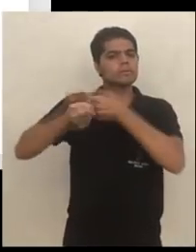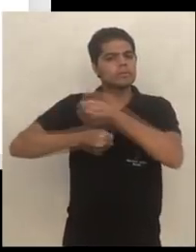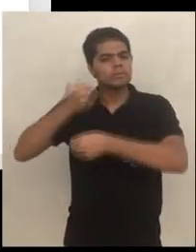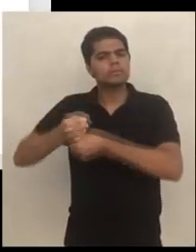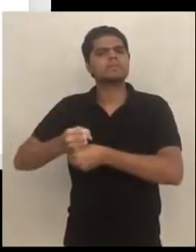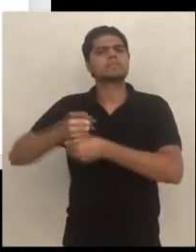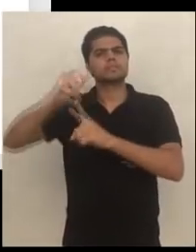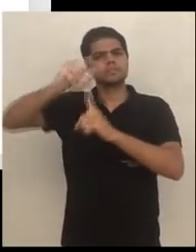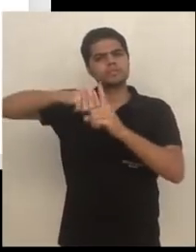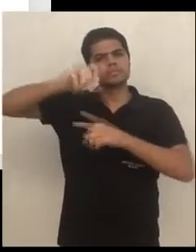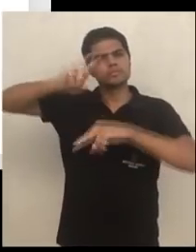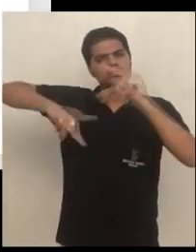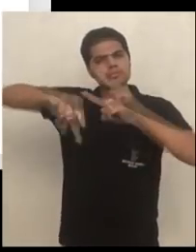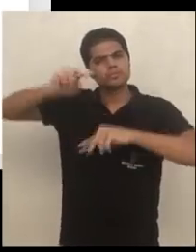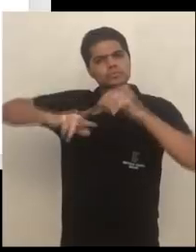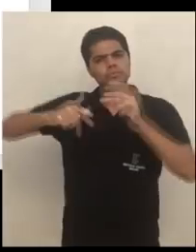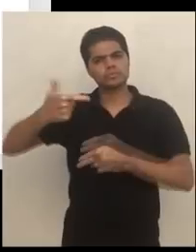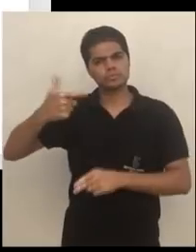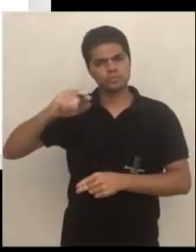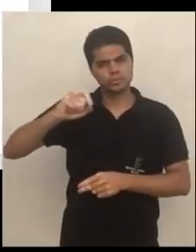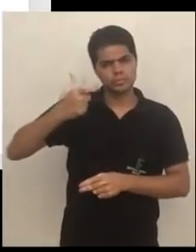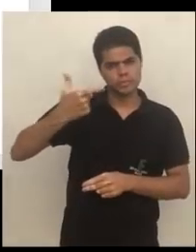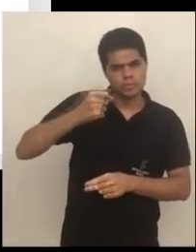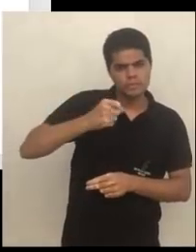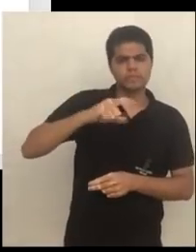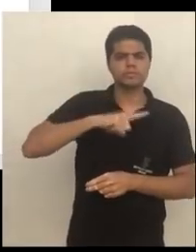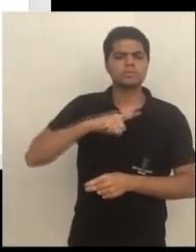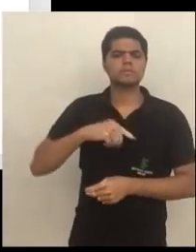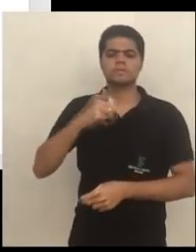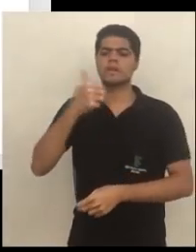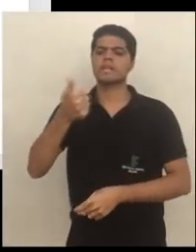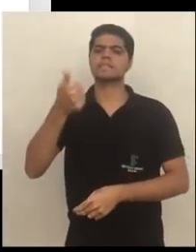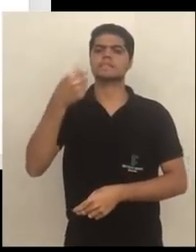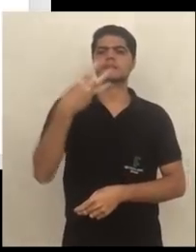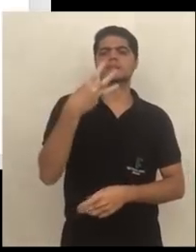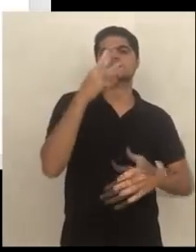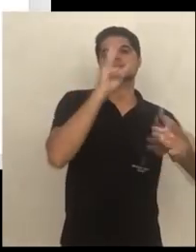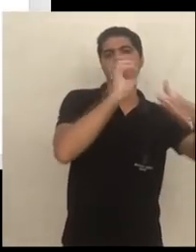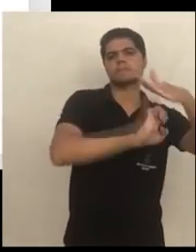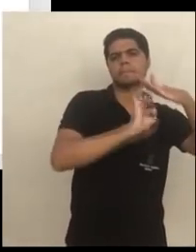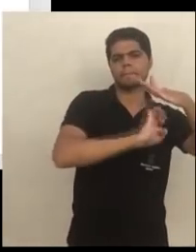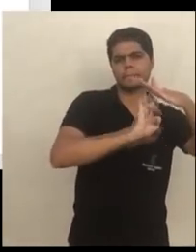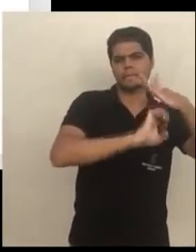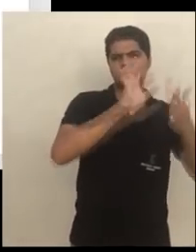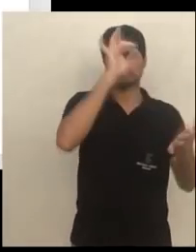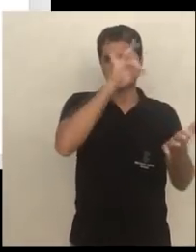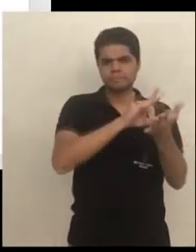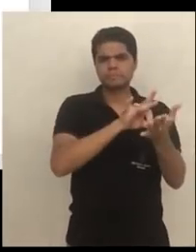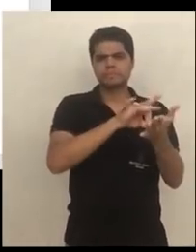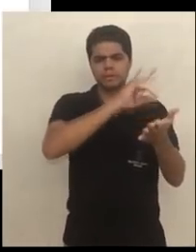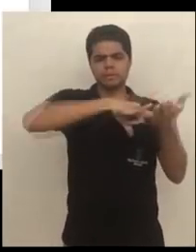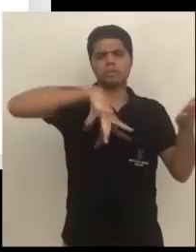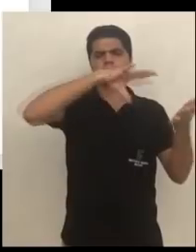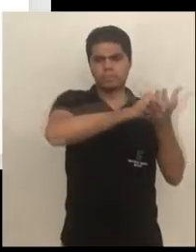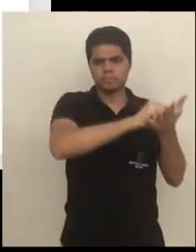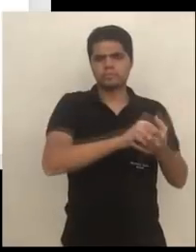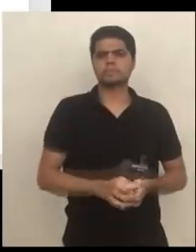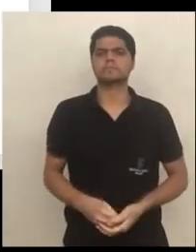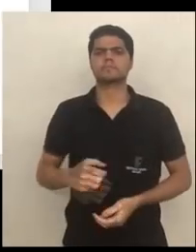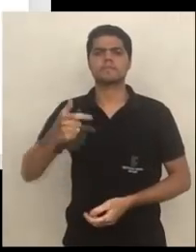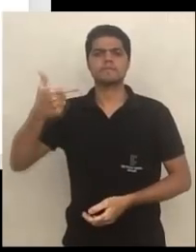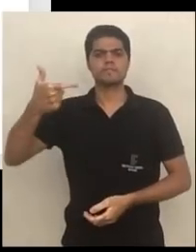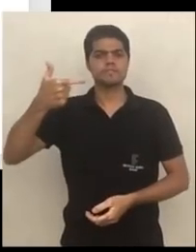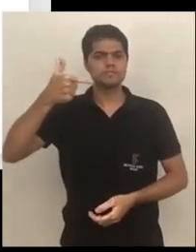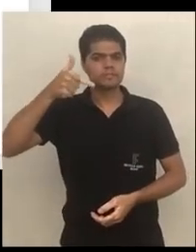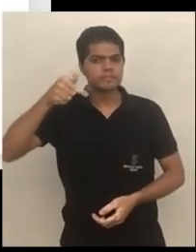ele tinha 13 certificadoras cadastradas no Ministério da Agricultura aqui para o Brasil, 27 OPACs, que